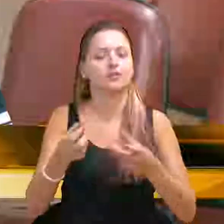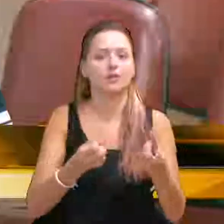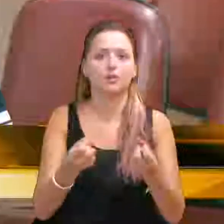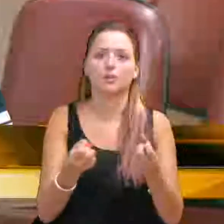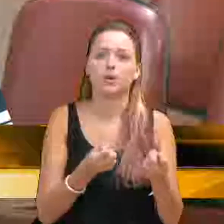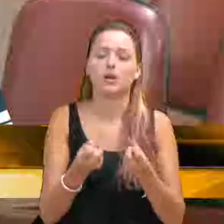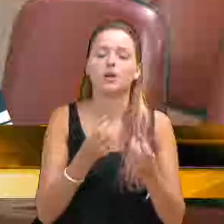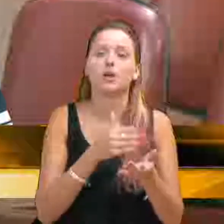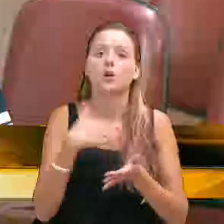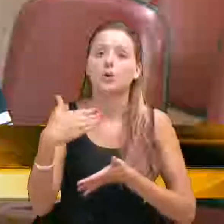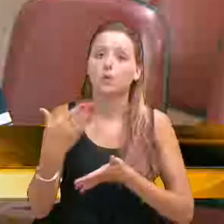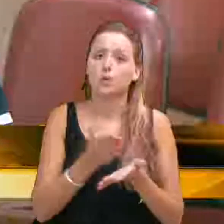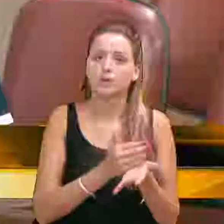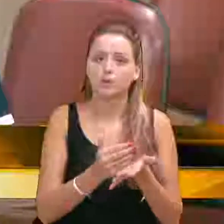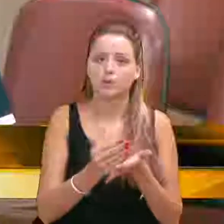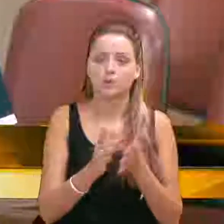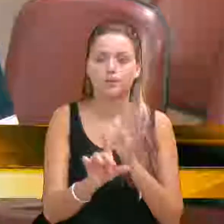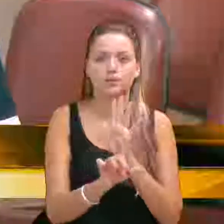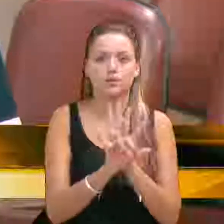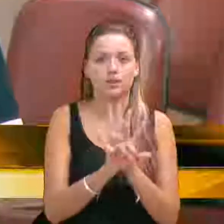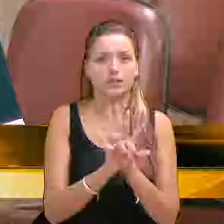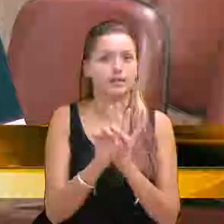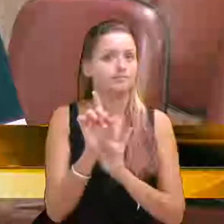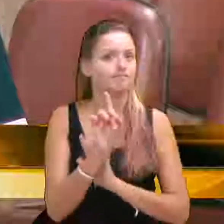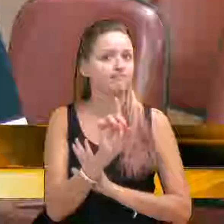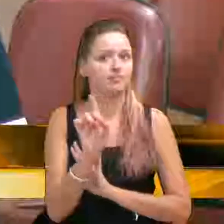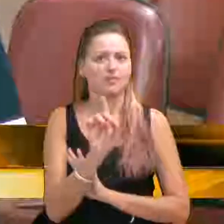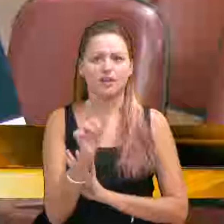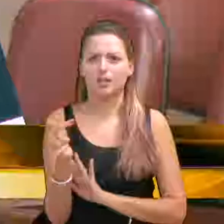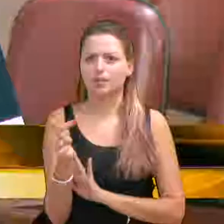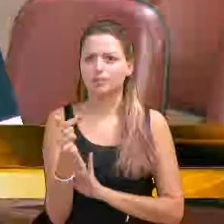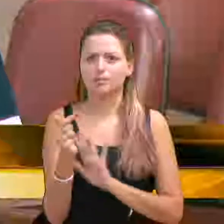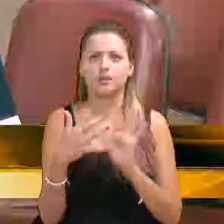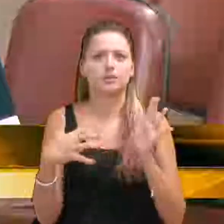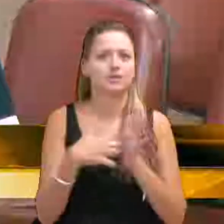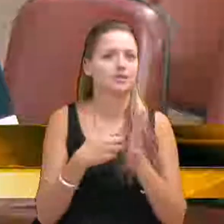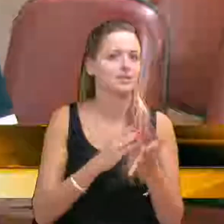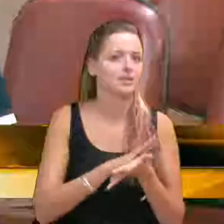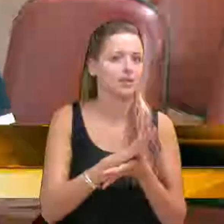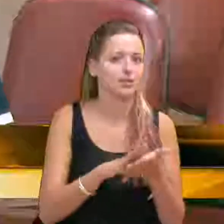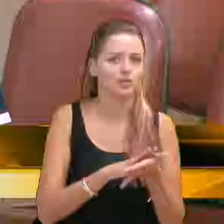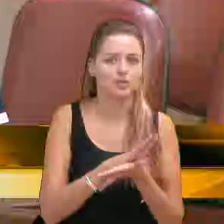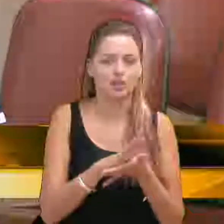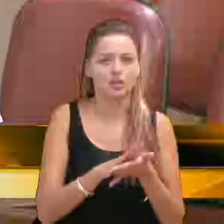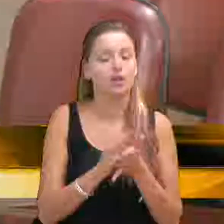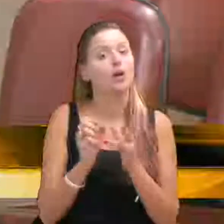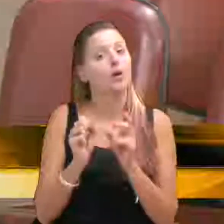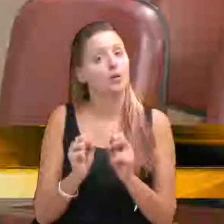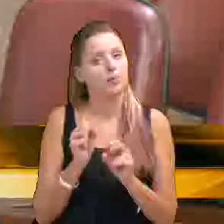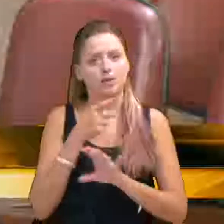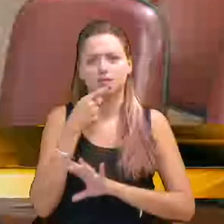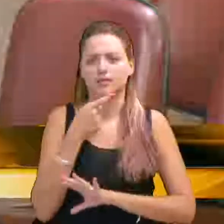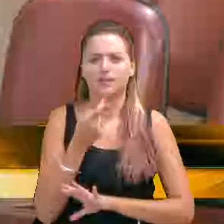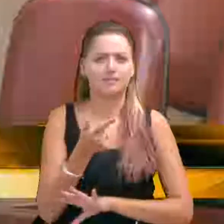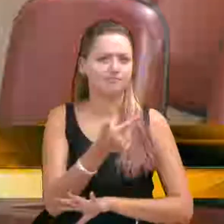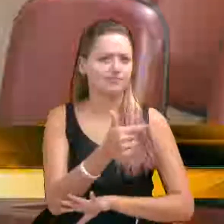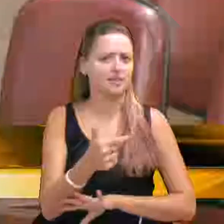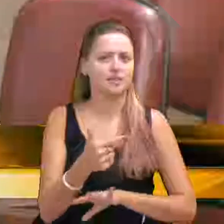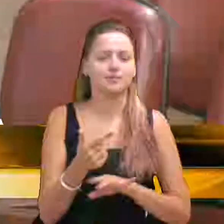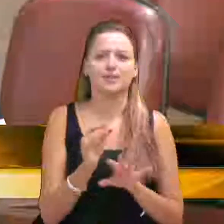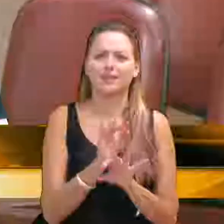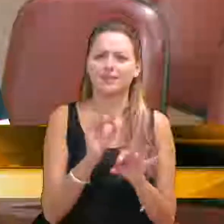de vigor da lei e as evidências da não redução do número de acidentes no trânsito, pode-se mencionar que esta não possui